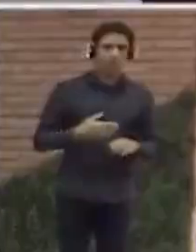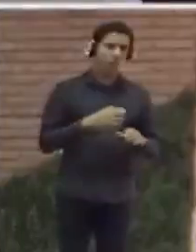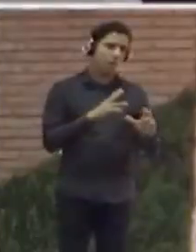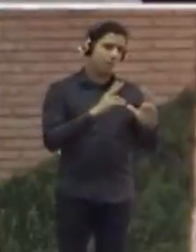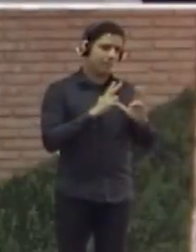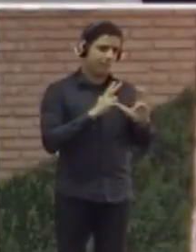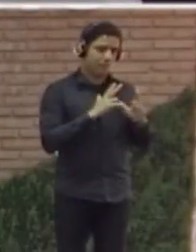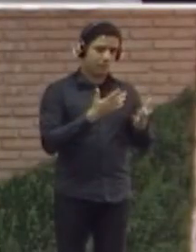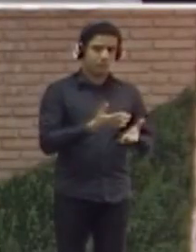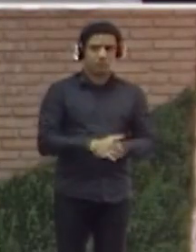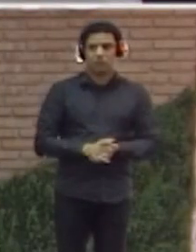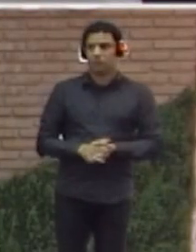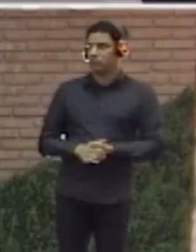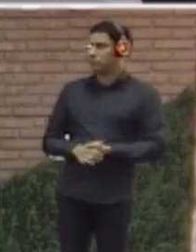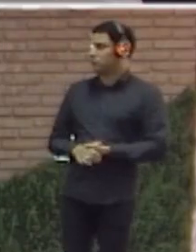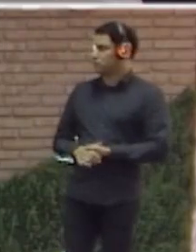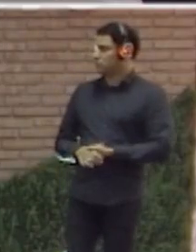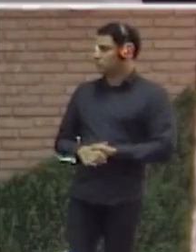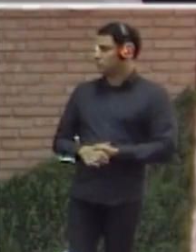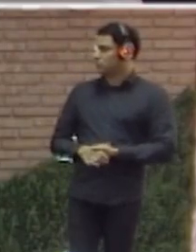Tudo bem.